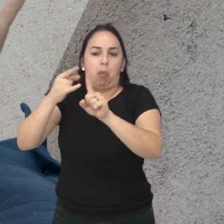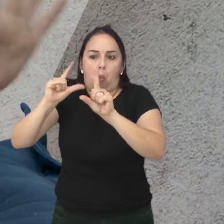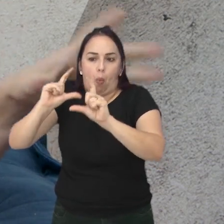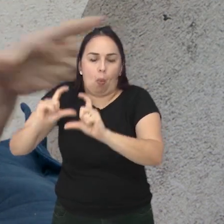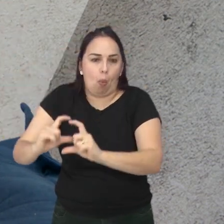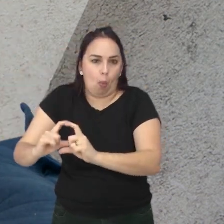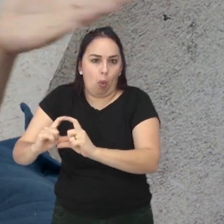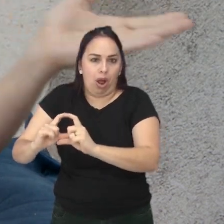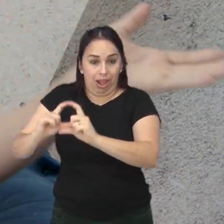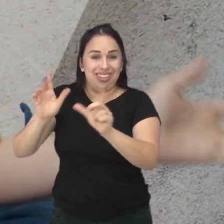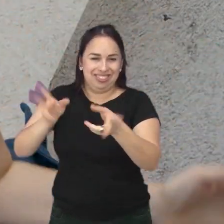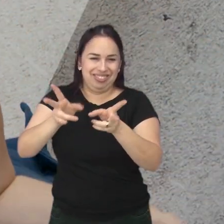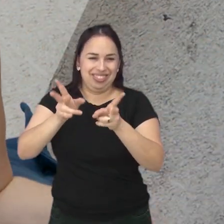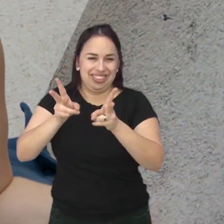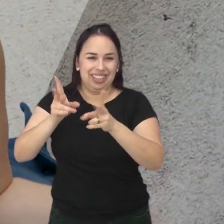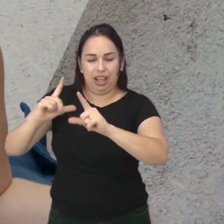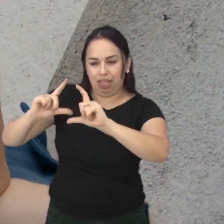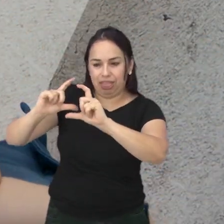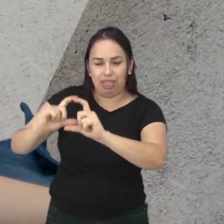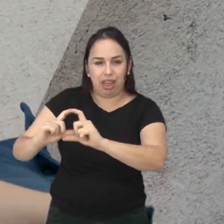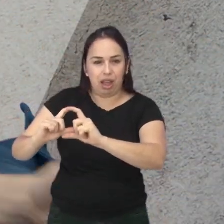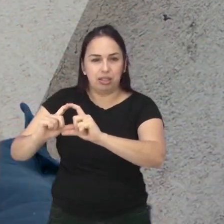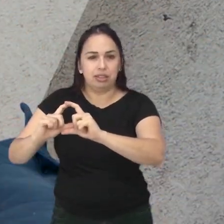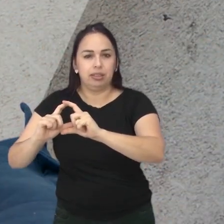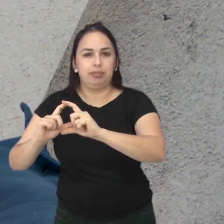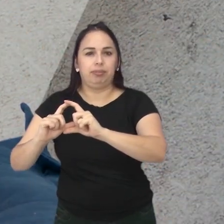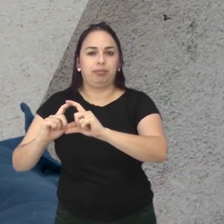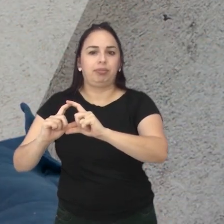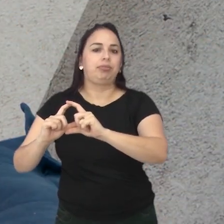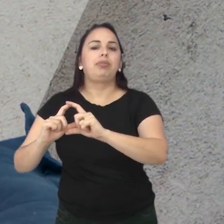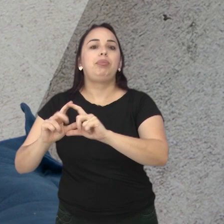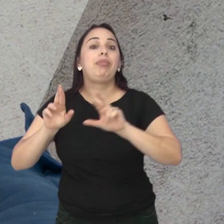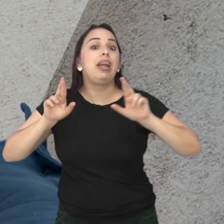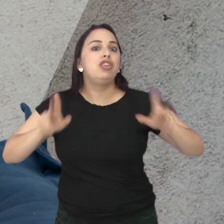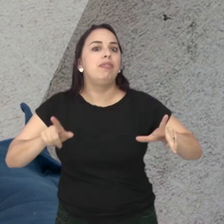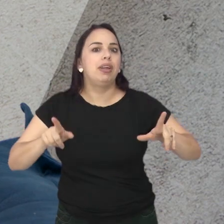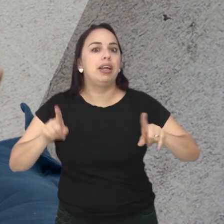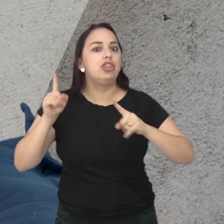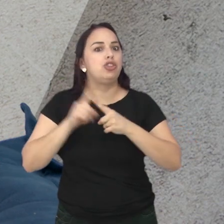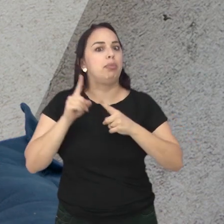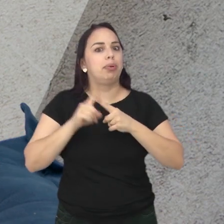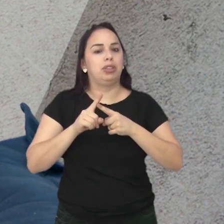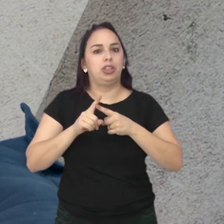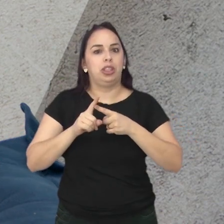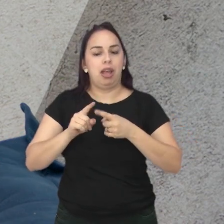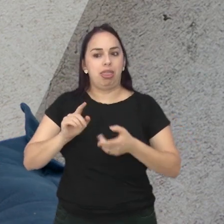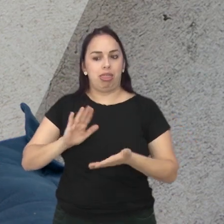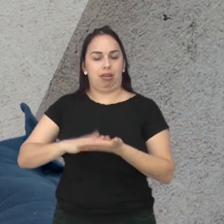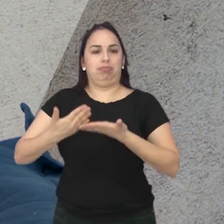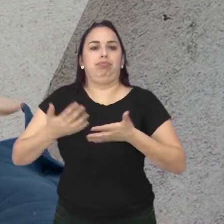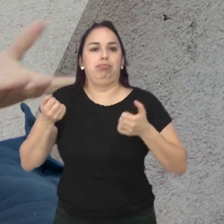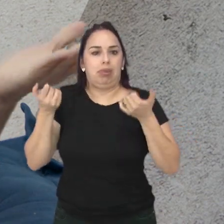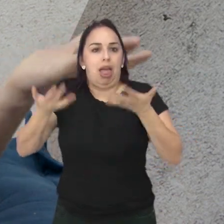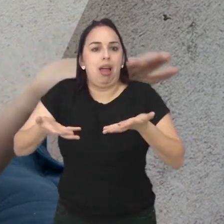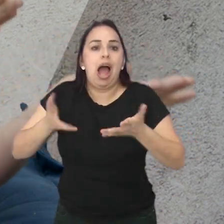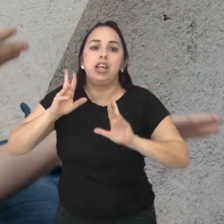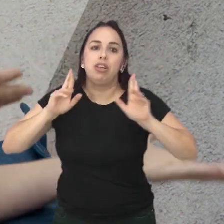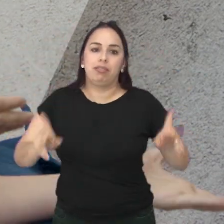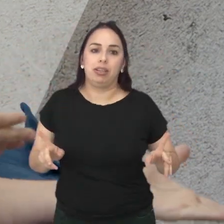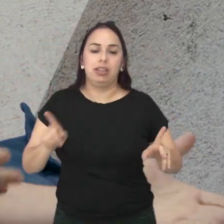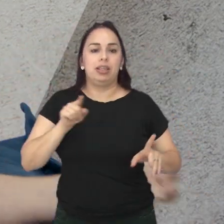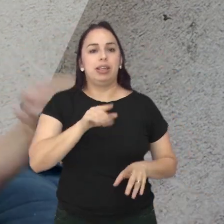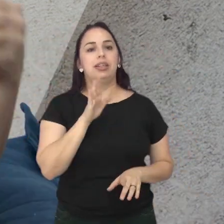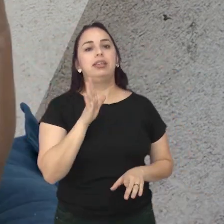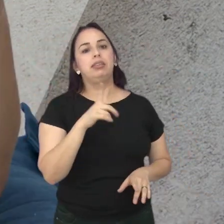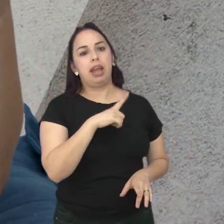quadrado, né? Estamos todos enquadrados aqui. É um outro tipo de interpretação. Então, a gente tem essa questão do